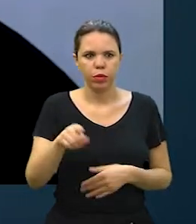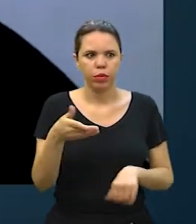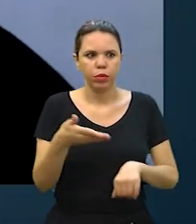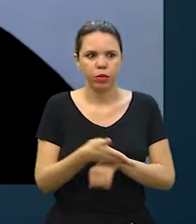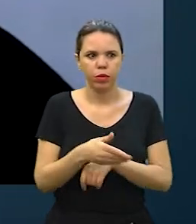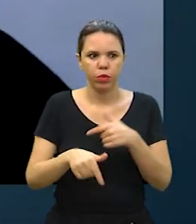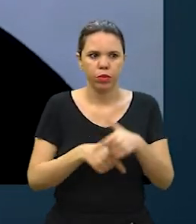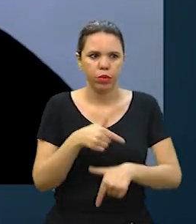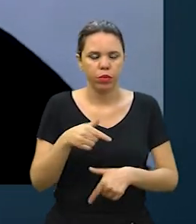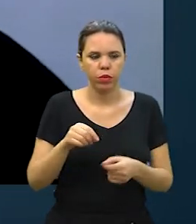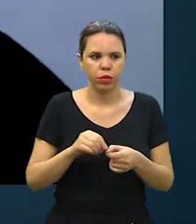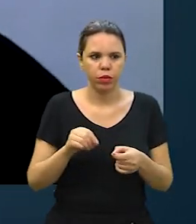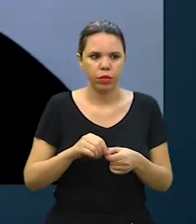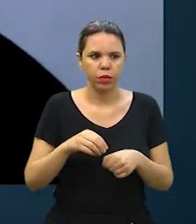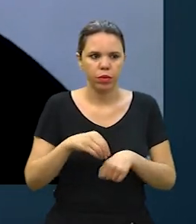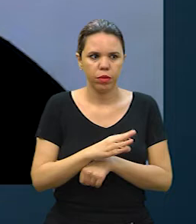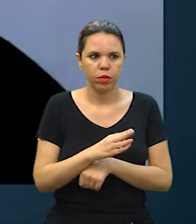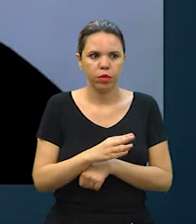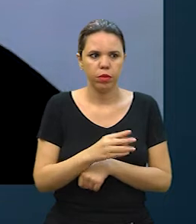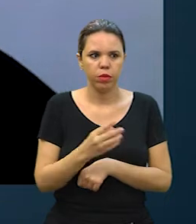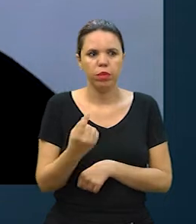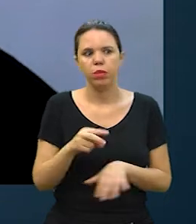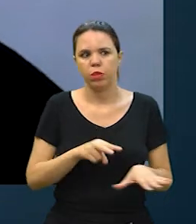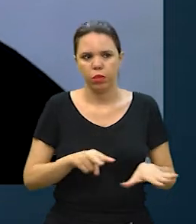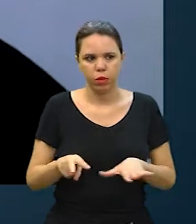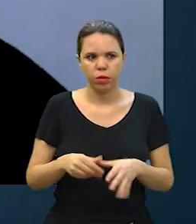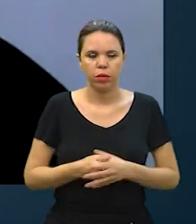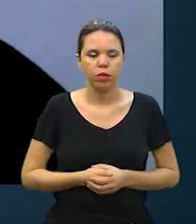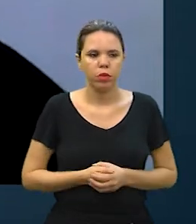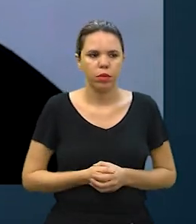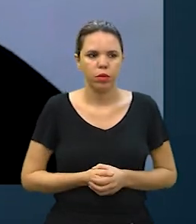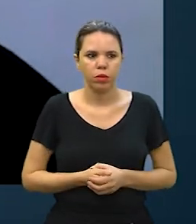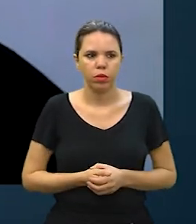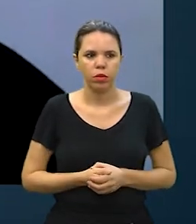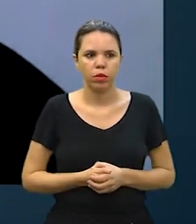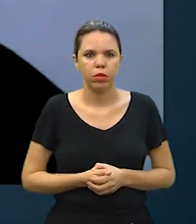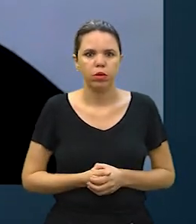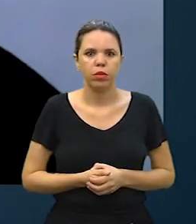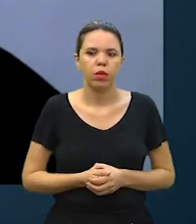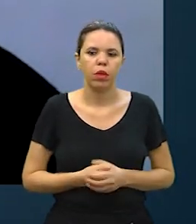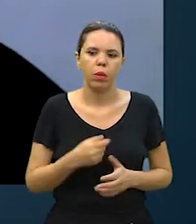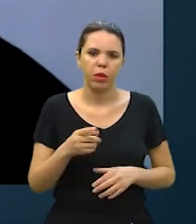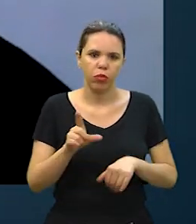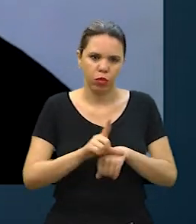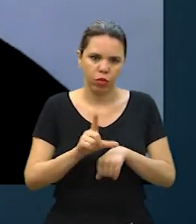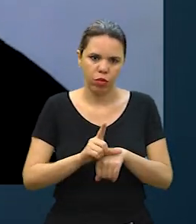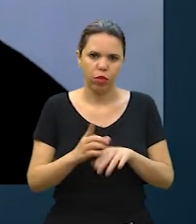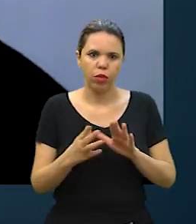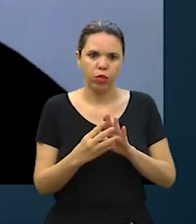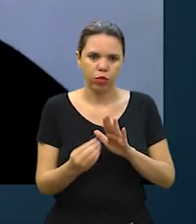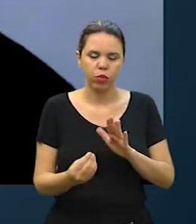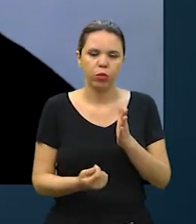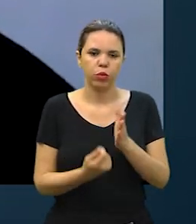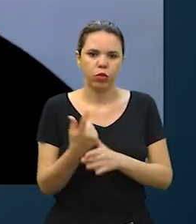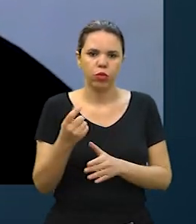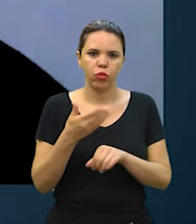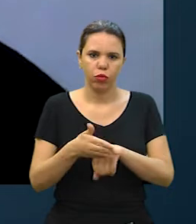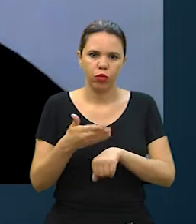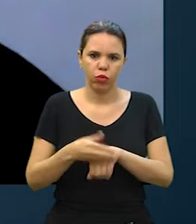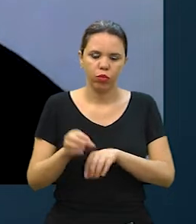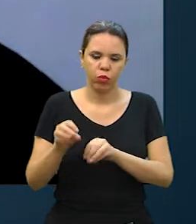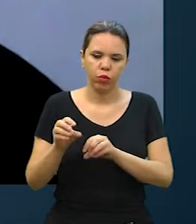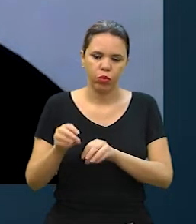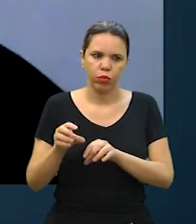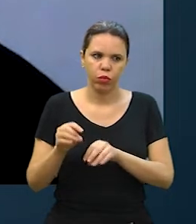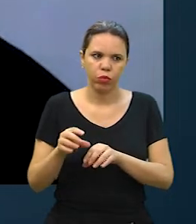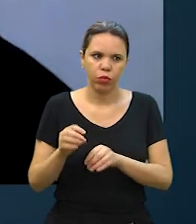entrar numa operação, eu passo uma semana, né, com o franqueado aí na região, dando todo o treinamento,